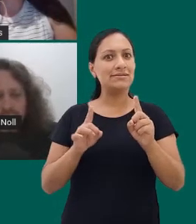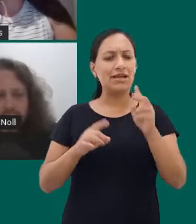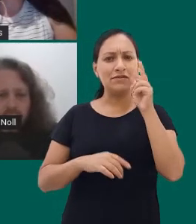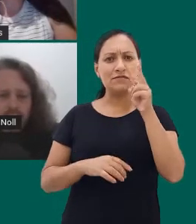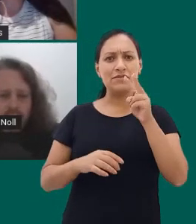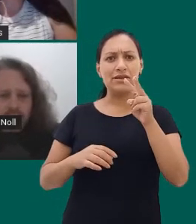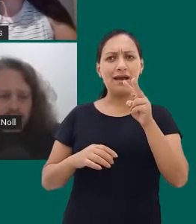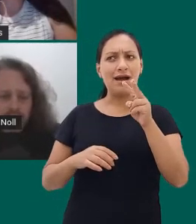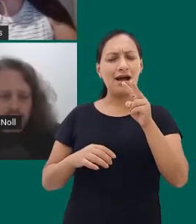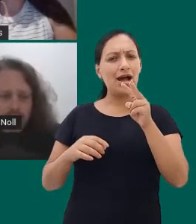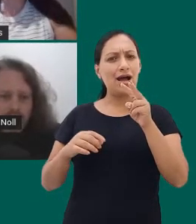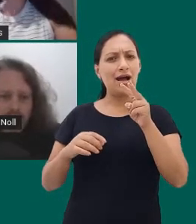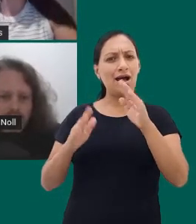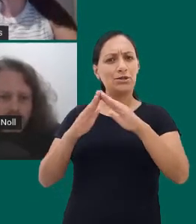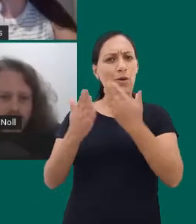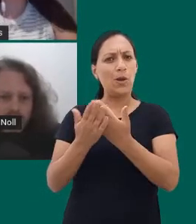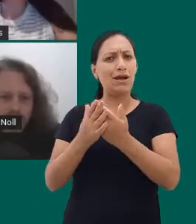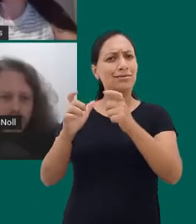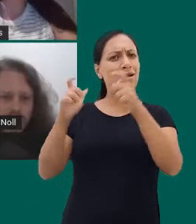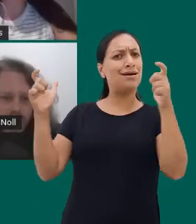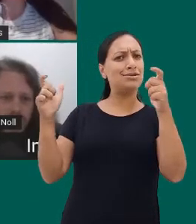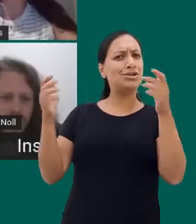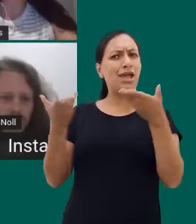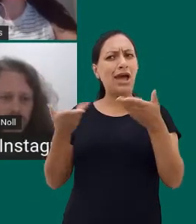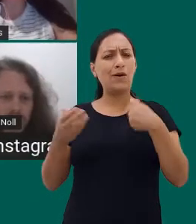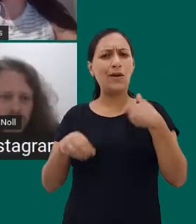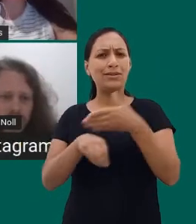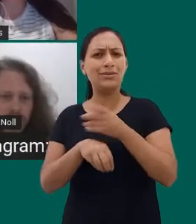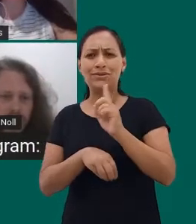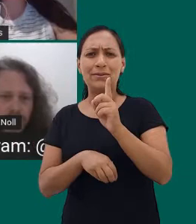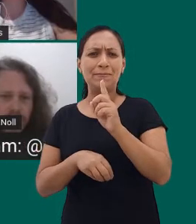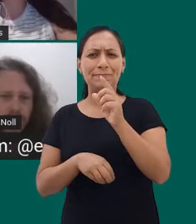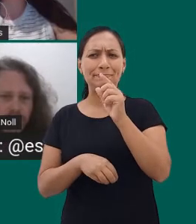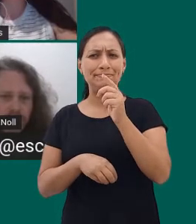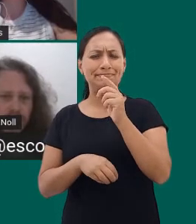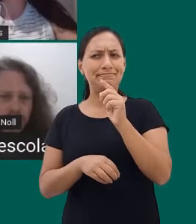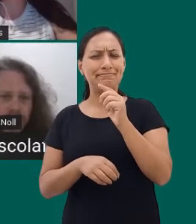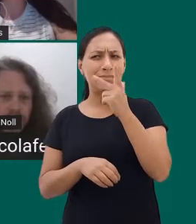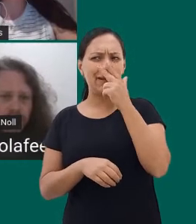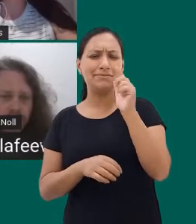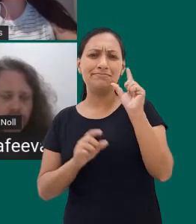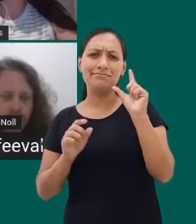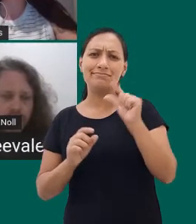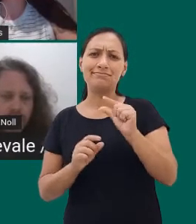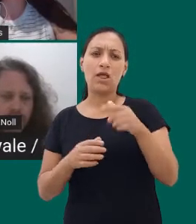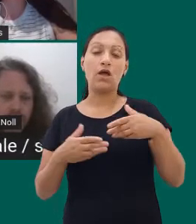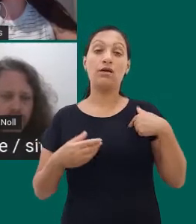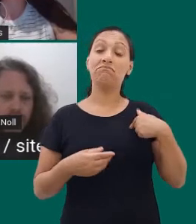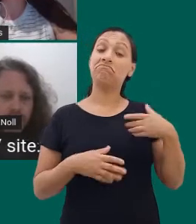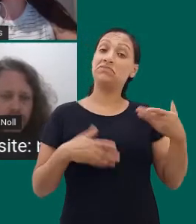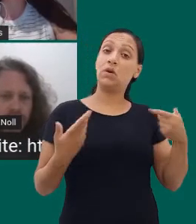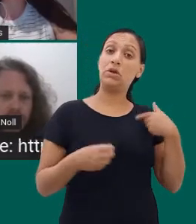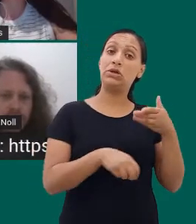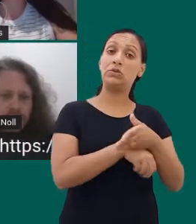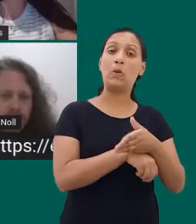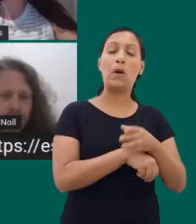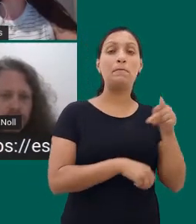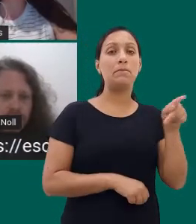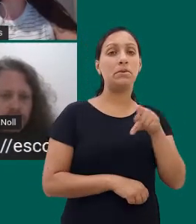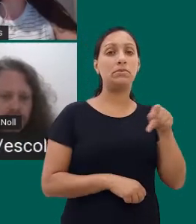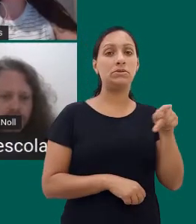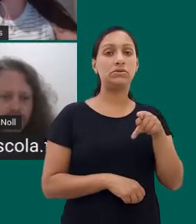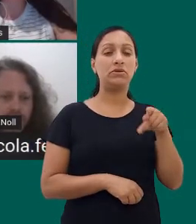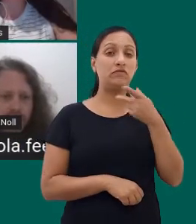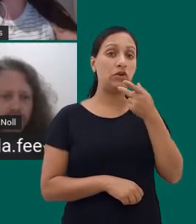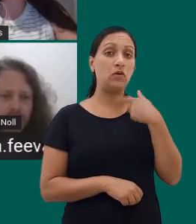antes. Certa manhã, quando o menino estava na aula, a professora disse: "Hoje faremos um desenho." Que bom, pensou o menino,